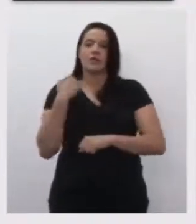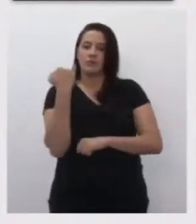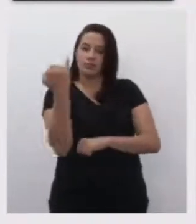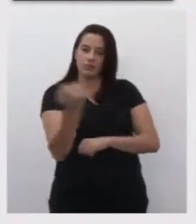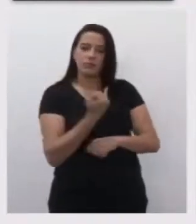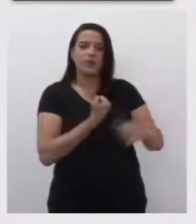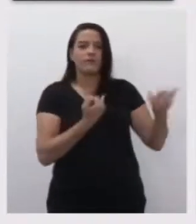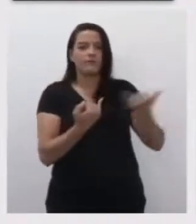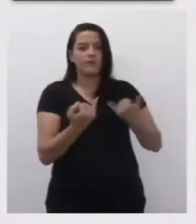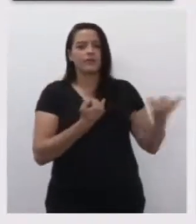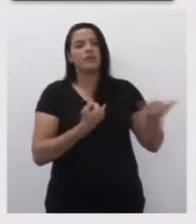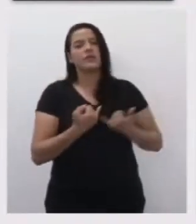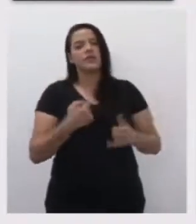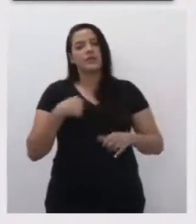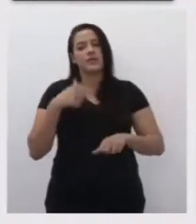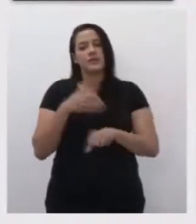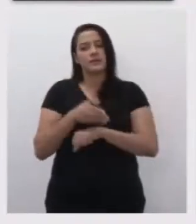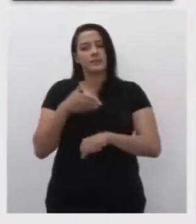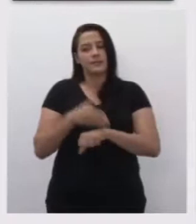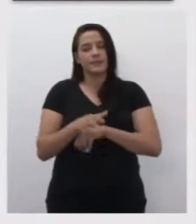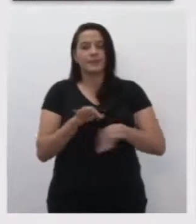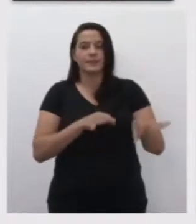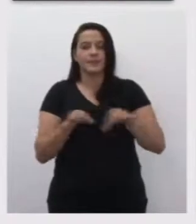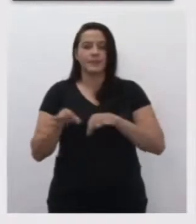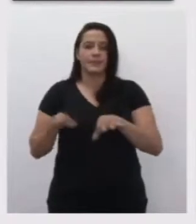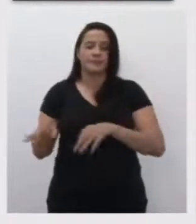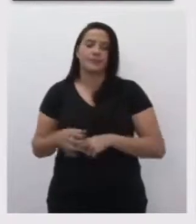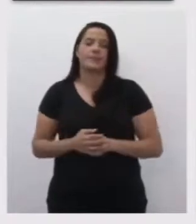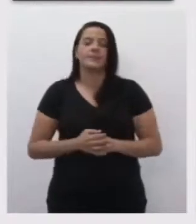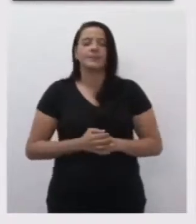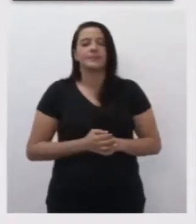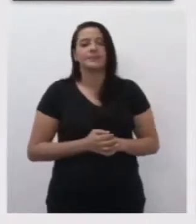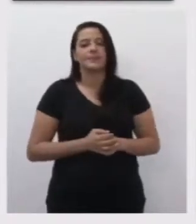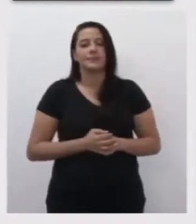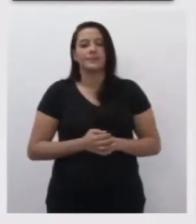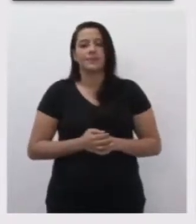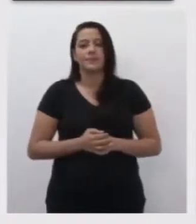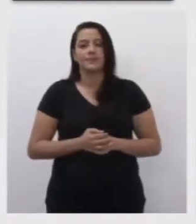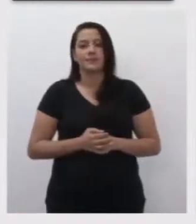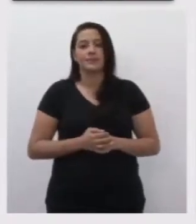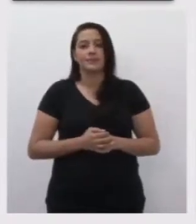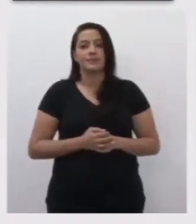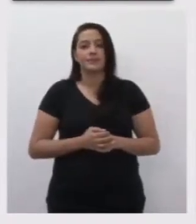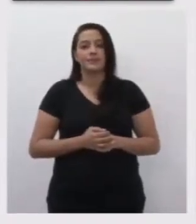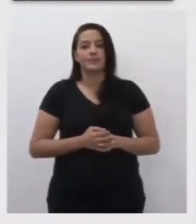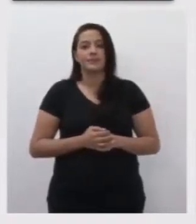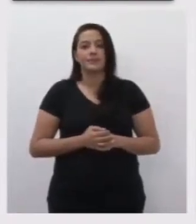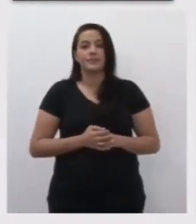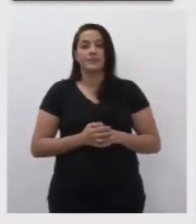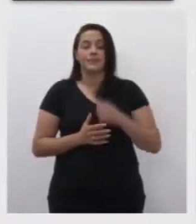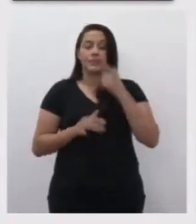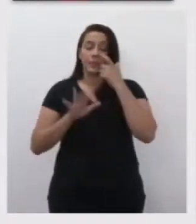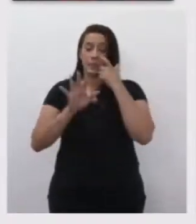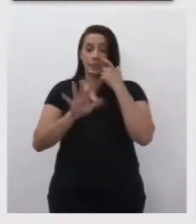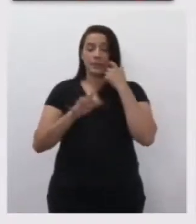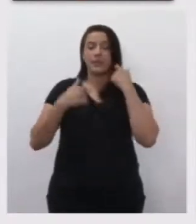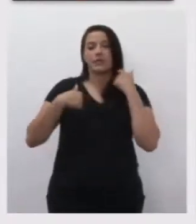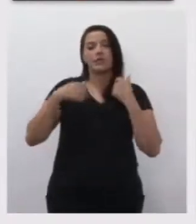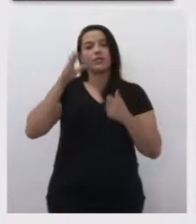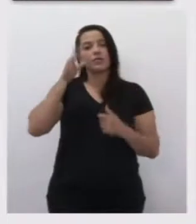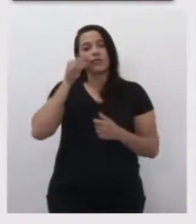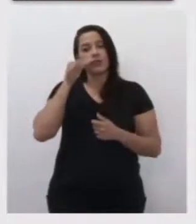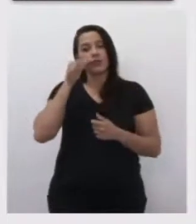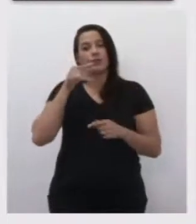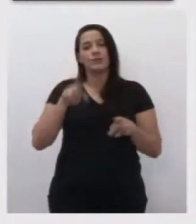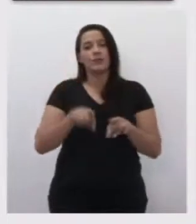sempre lendo e sempre participando desse processo. E Maia, mais uma coisa que eu estou também bem curiosa, é assim, aqui no